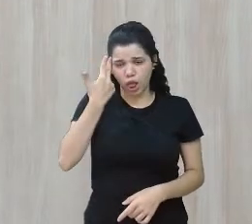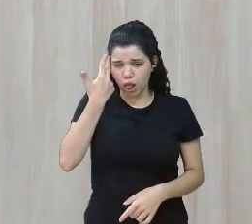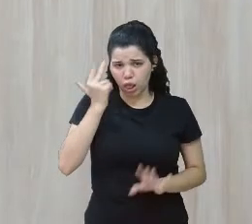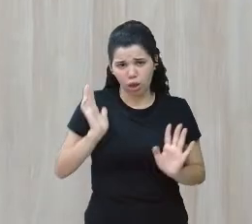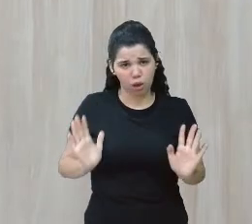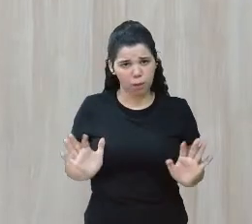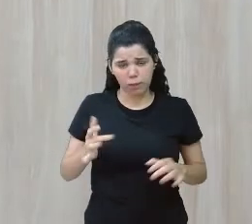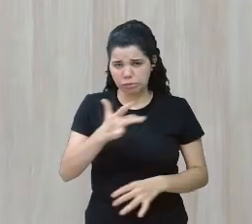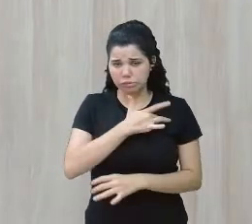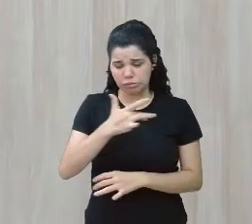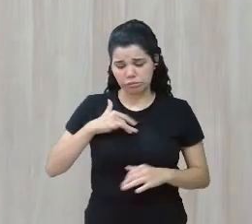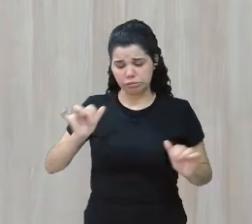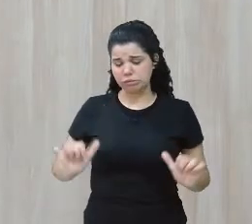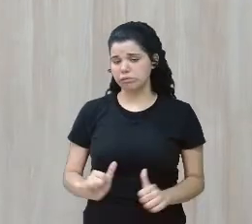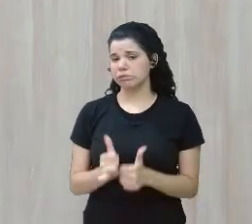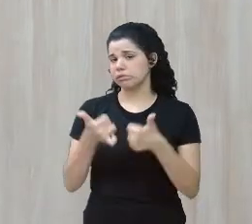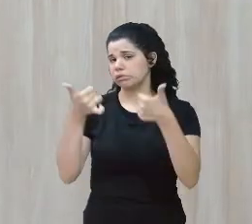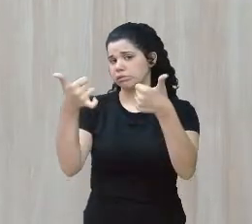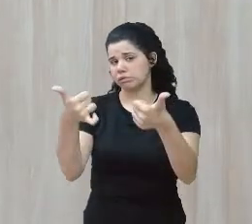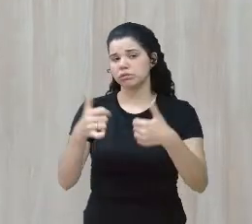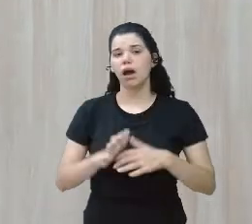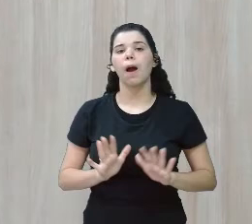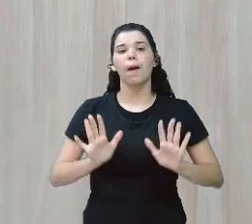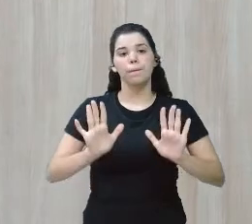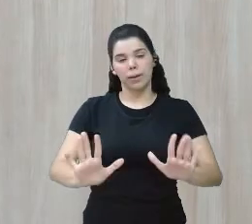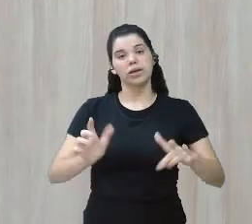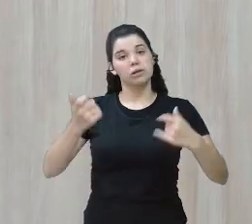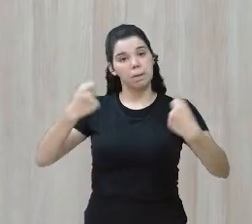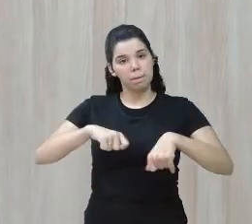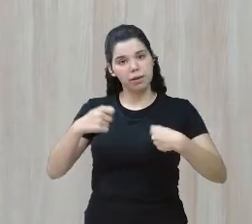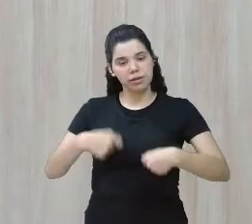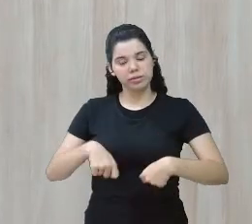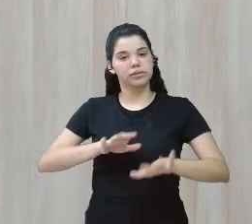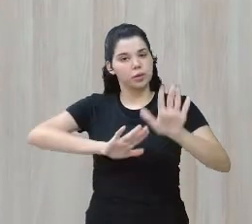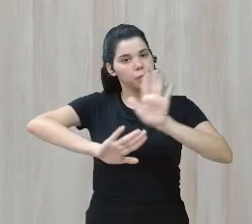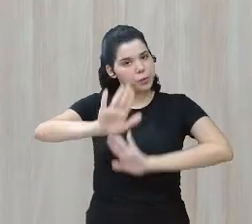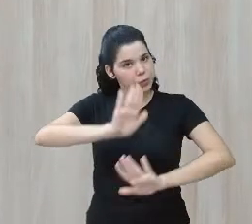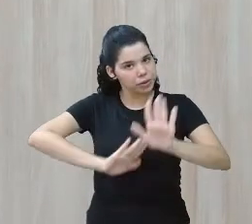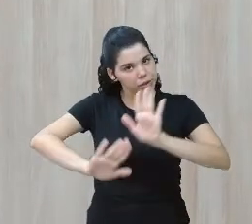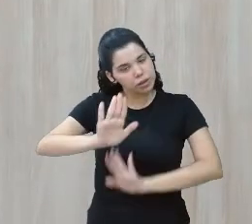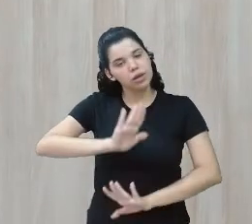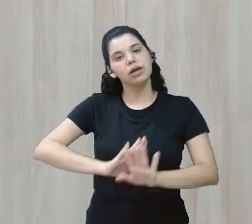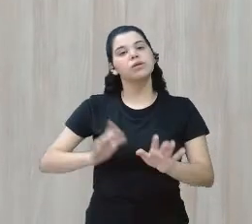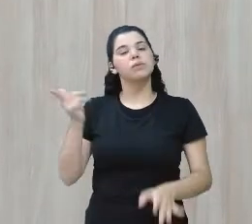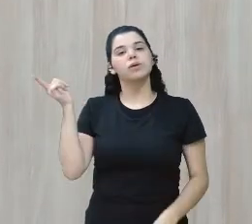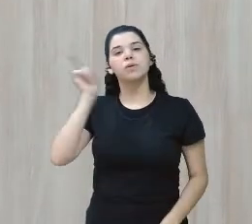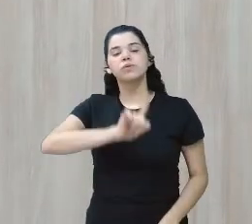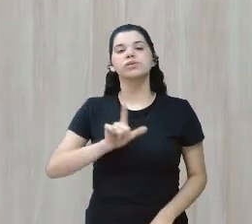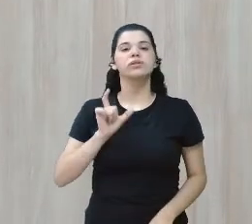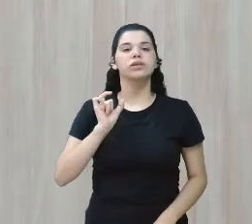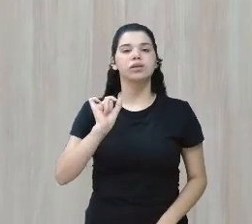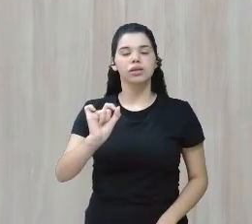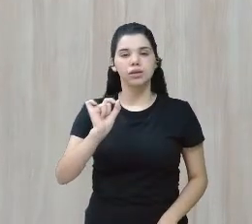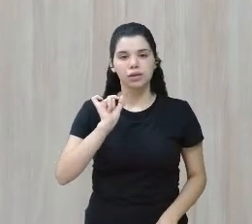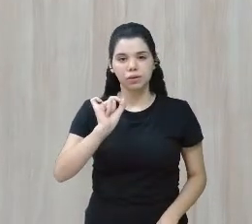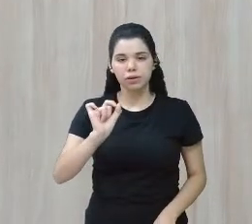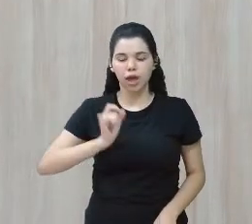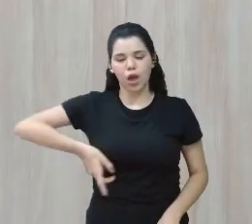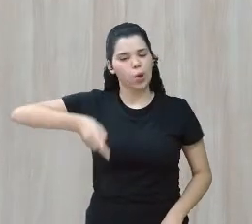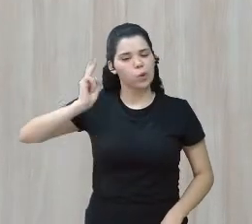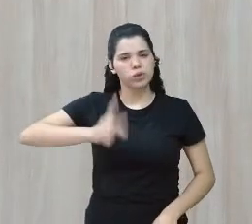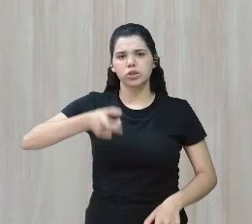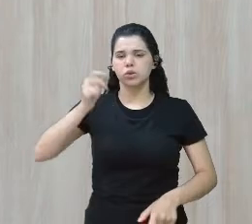vida saudável e tranquila, mas tendo o devido cuidado para que você continue